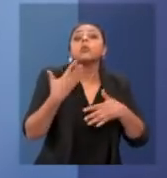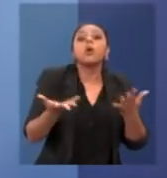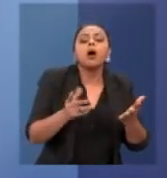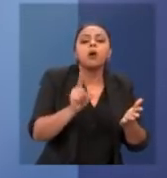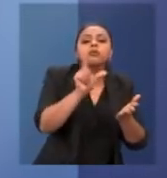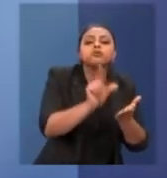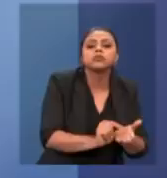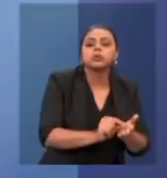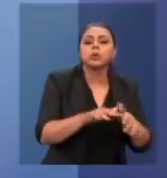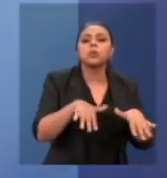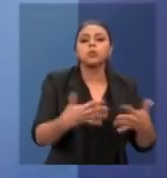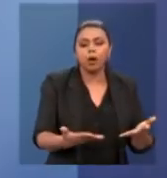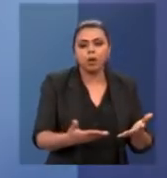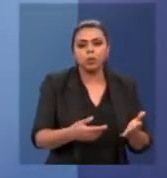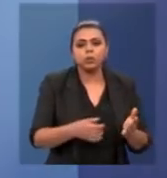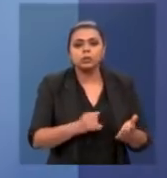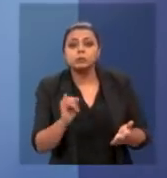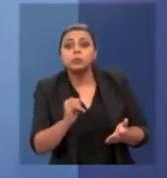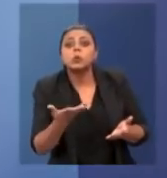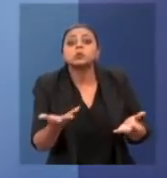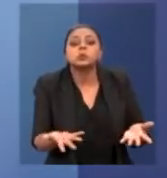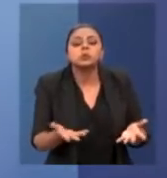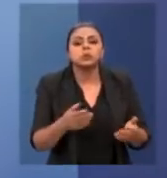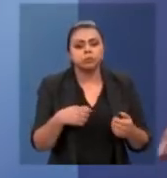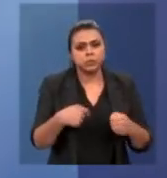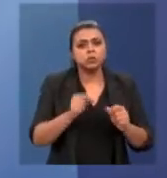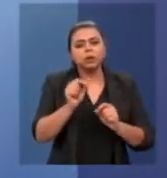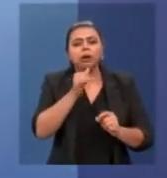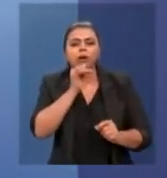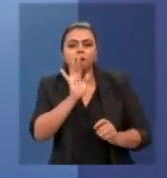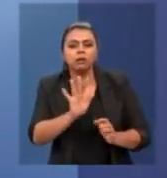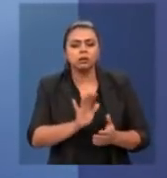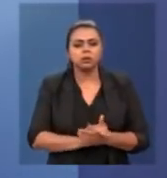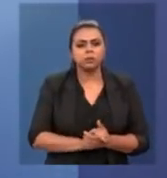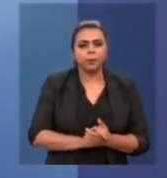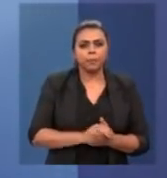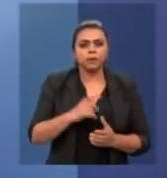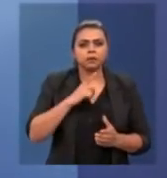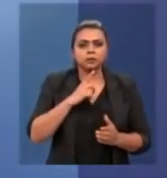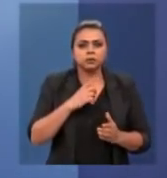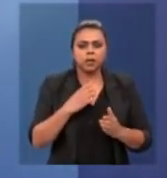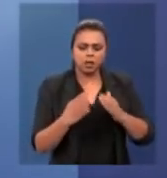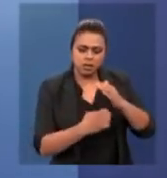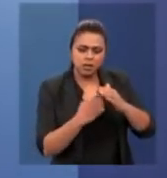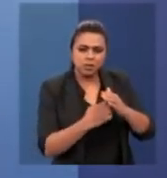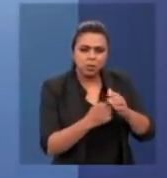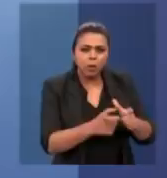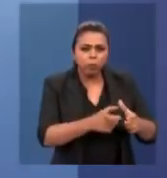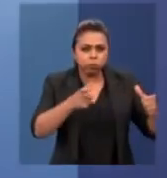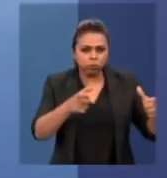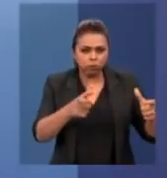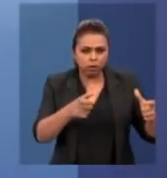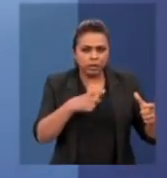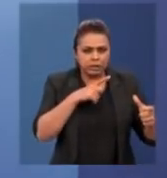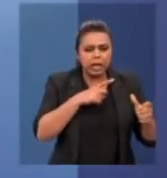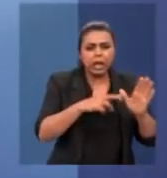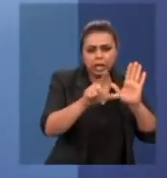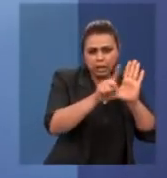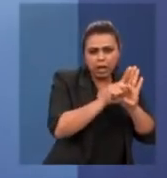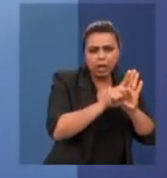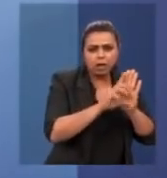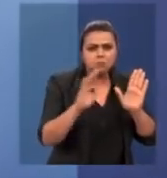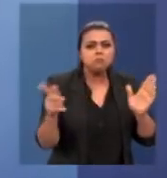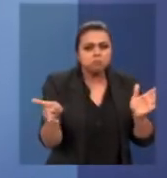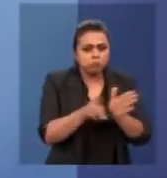carga tributária dos seus impostos para que possa por exemplo nós temos as pequenas empresas em relação específica sobre ela